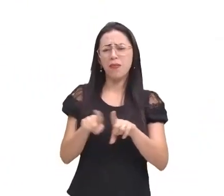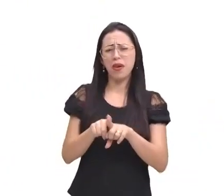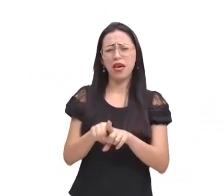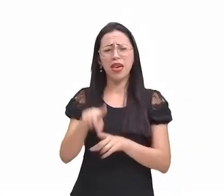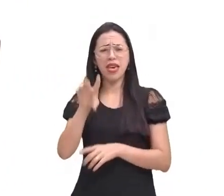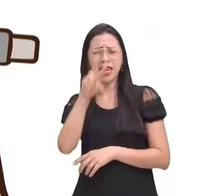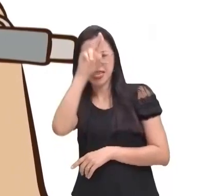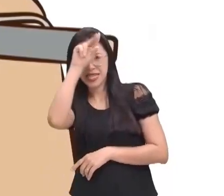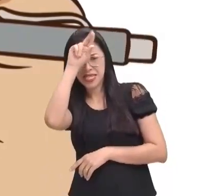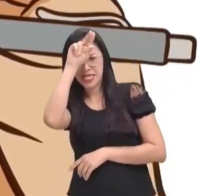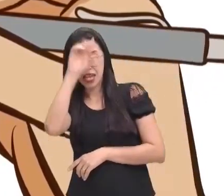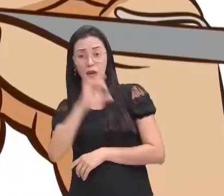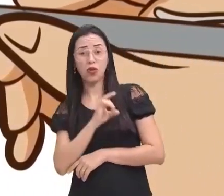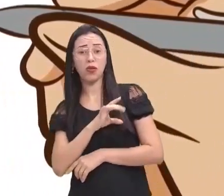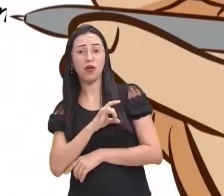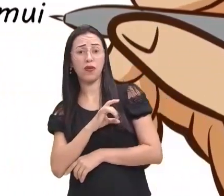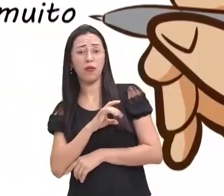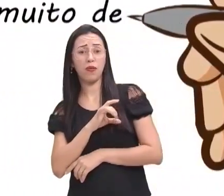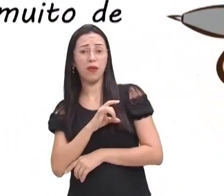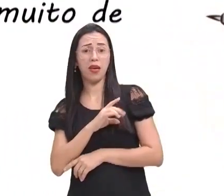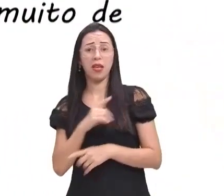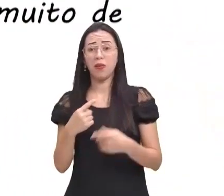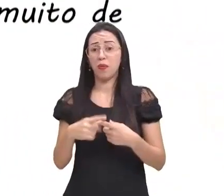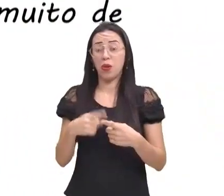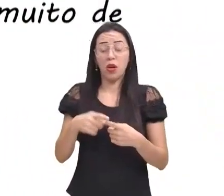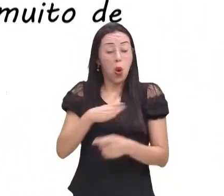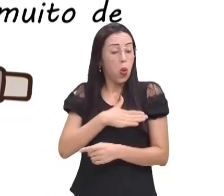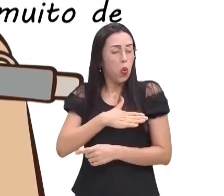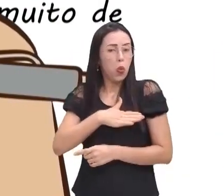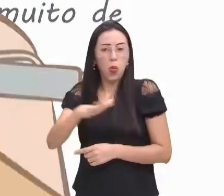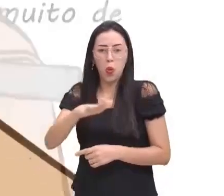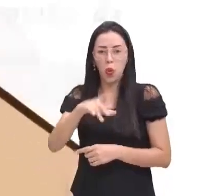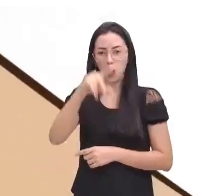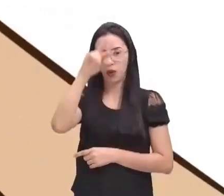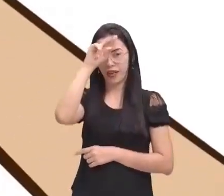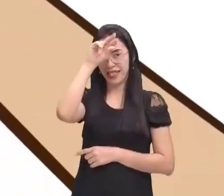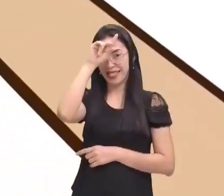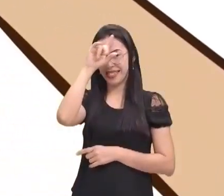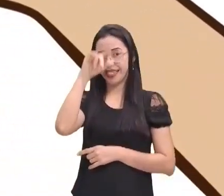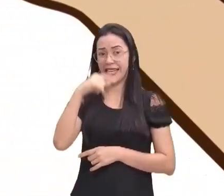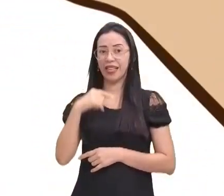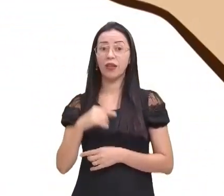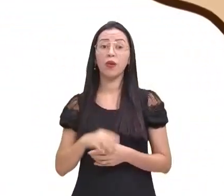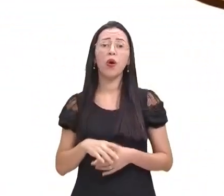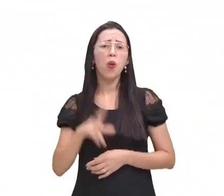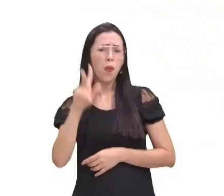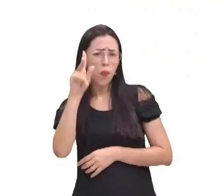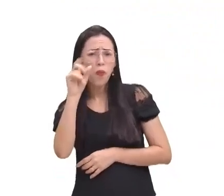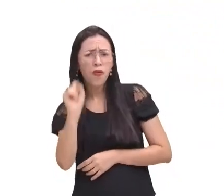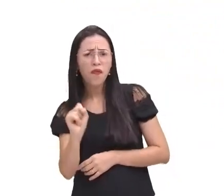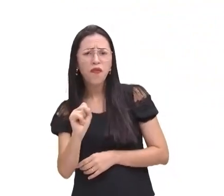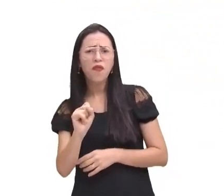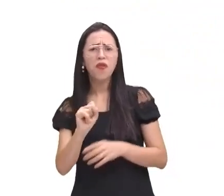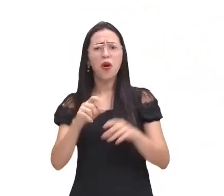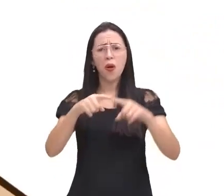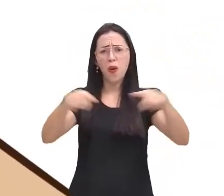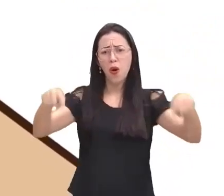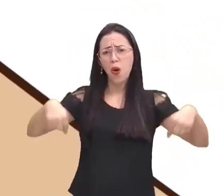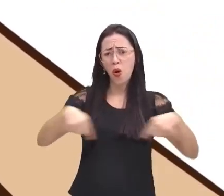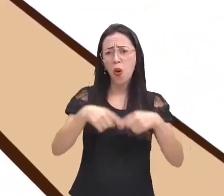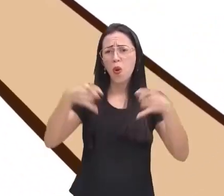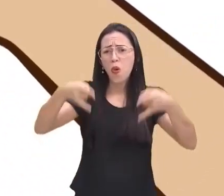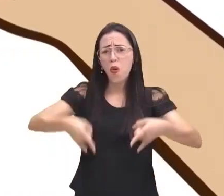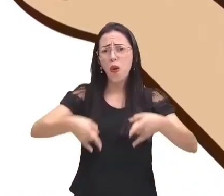Fiquei um pouco desesperado porque não gosto muito de insetos. Um dia apareceu na porta do quarto uma aranha grandinha, cheia